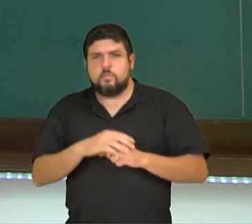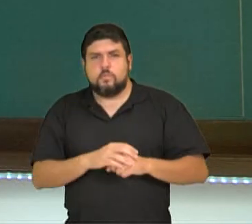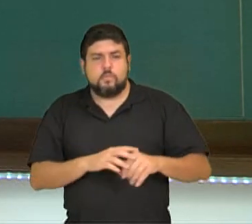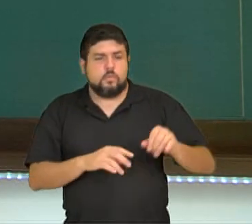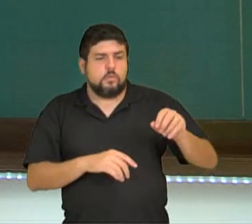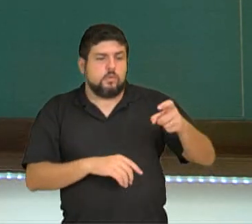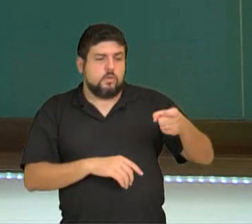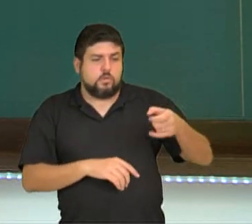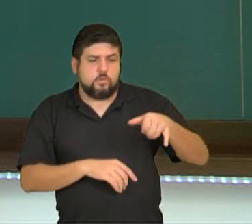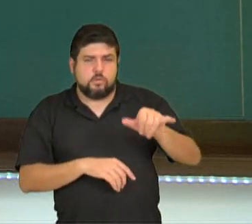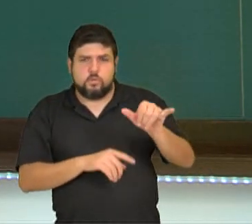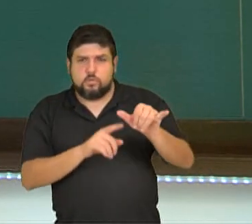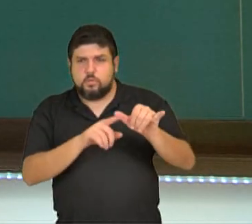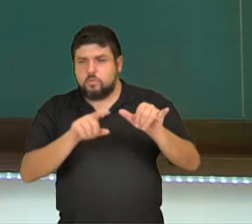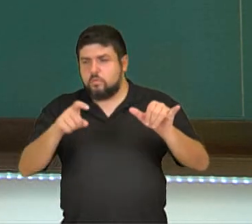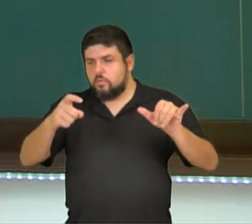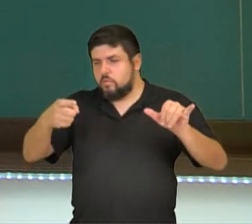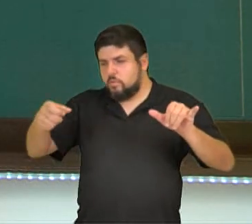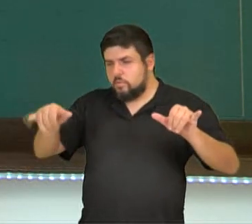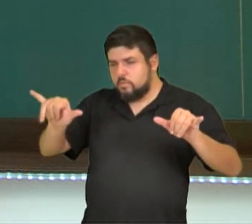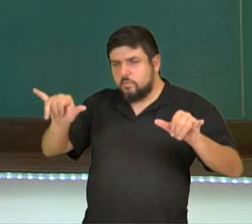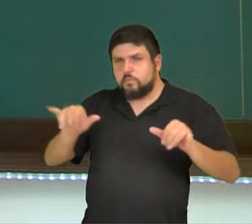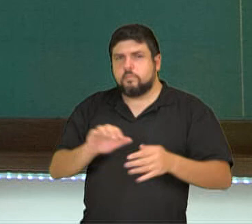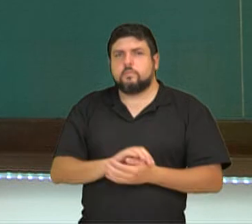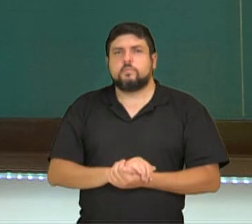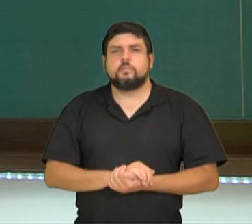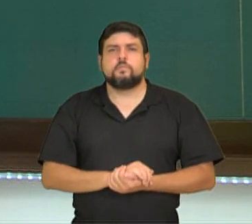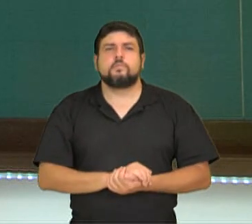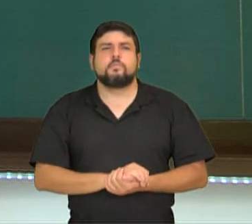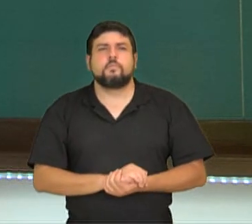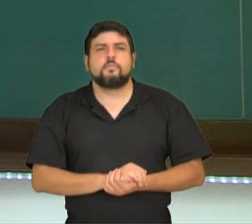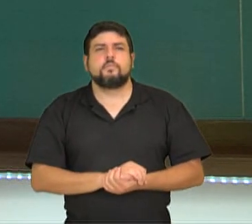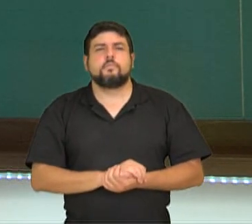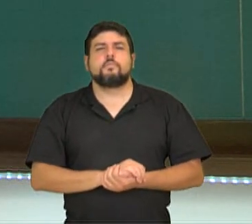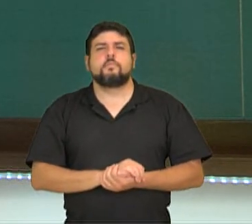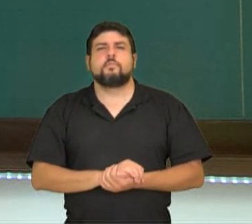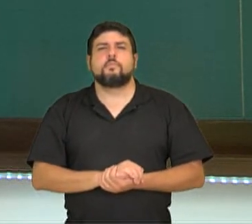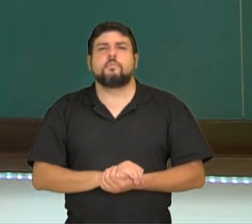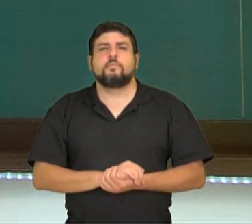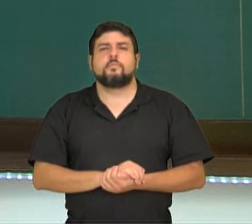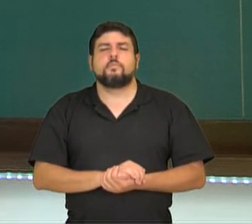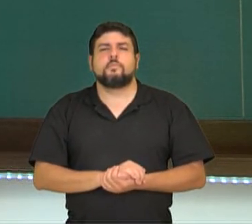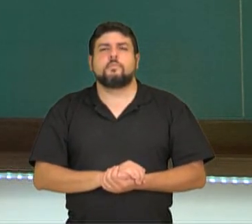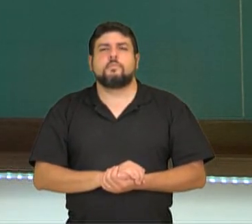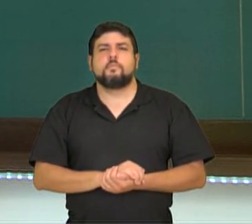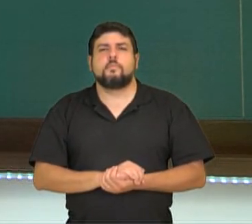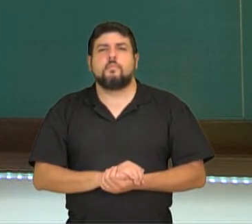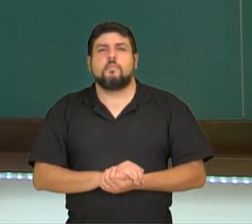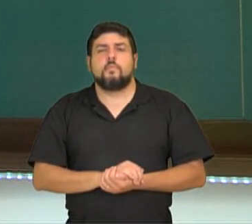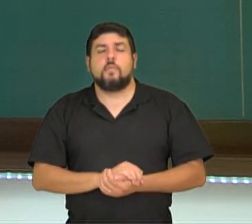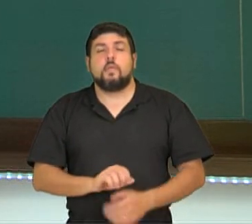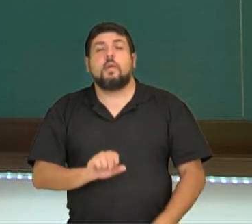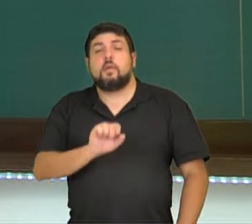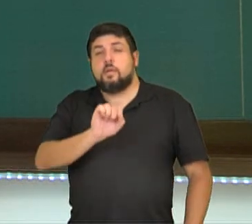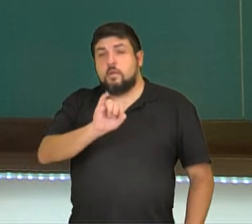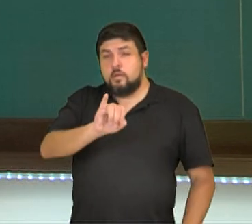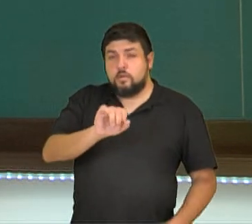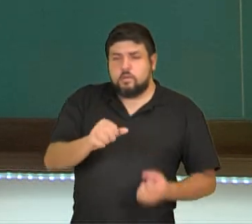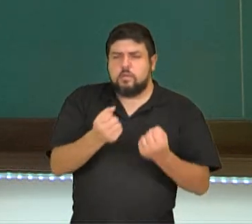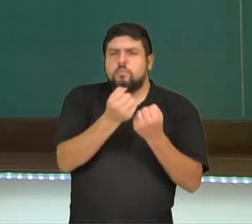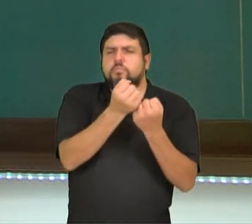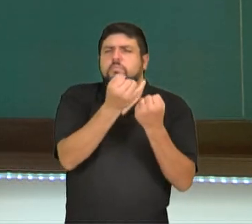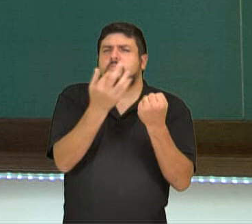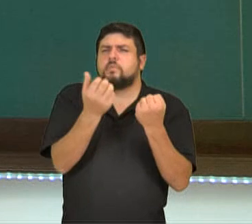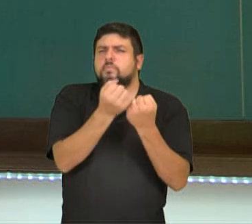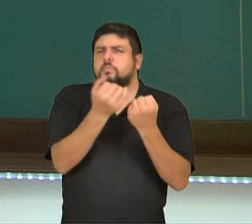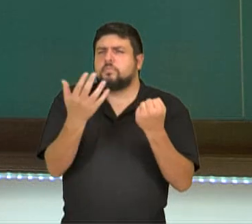xy, ok? Que compõe este monômio aqui. E se tiver potência, é possível? Claro